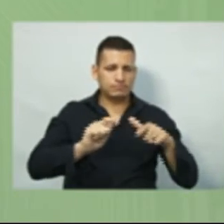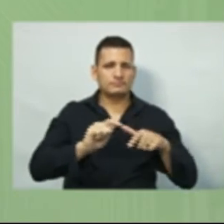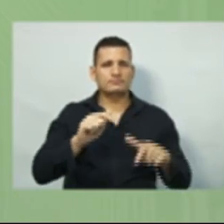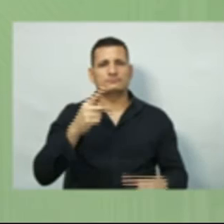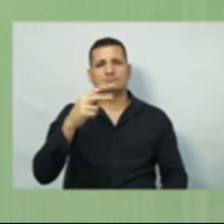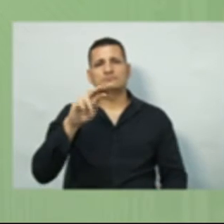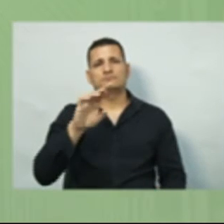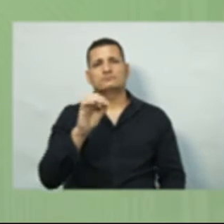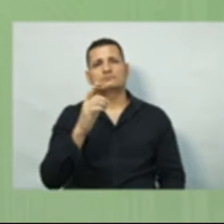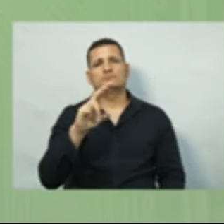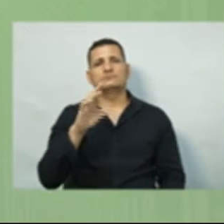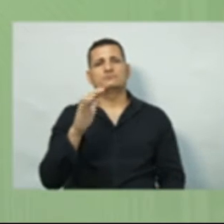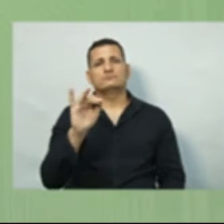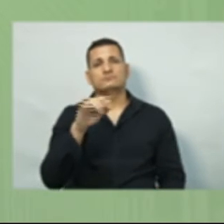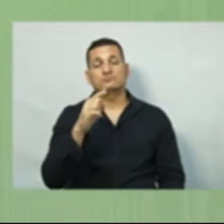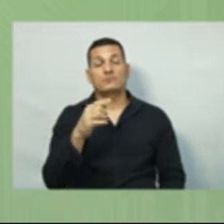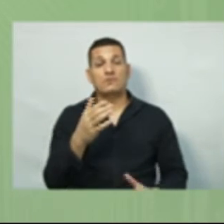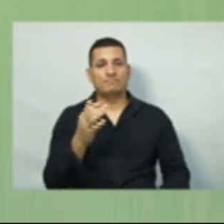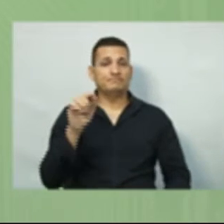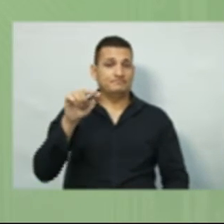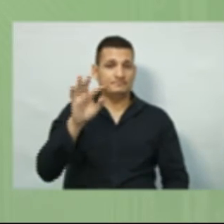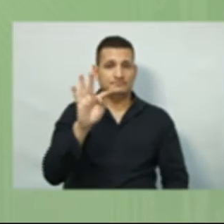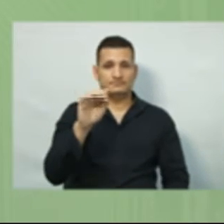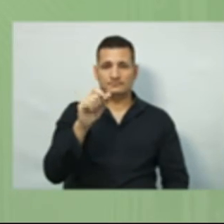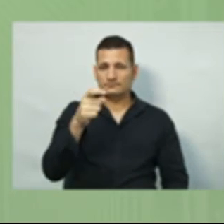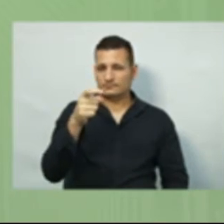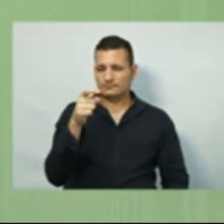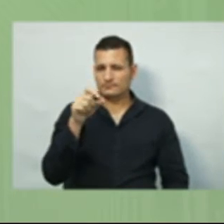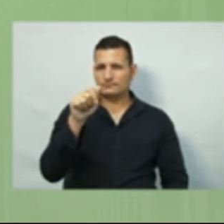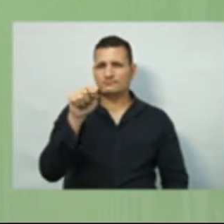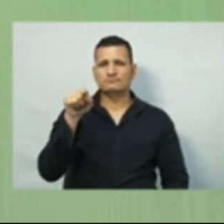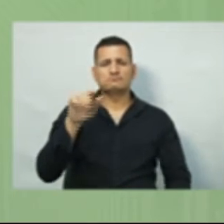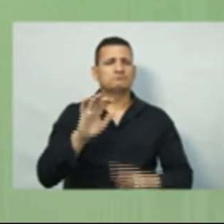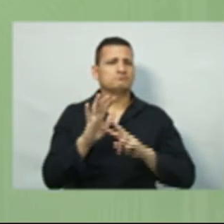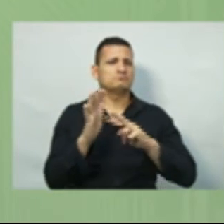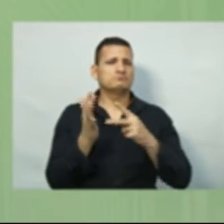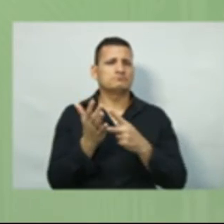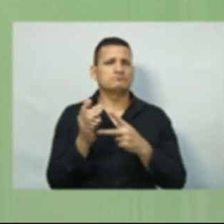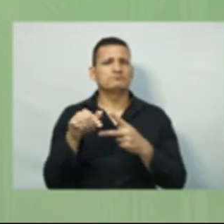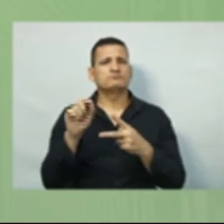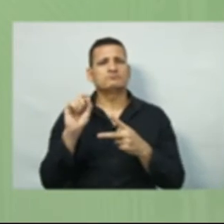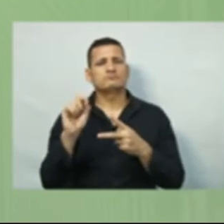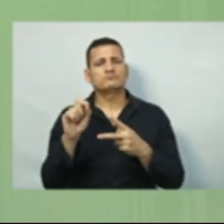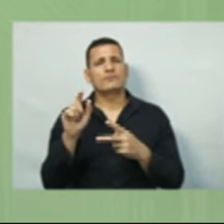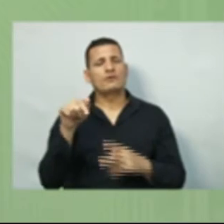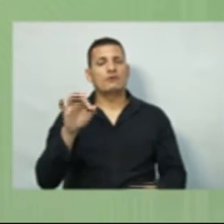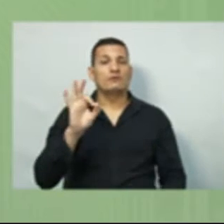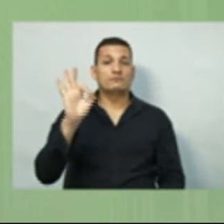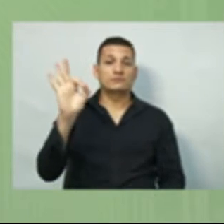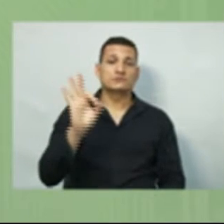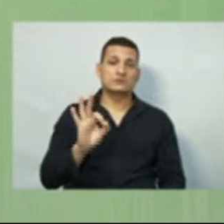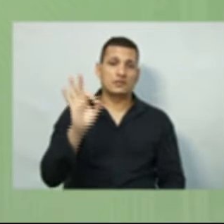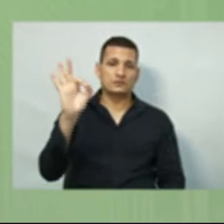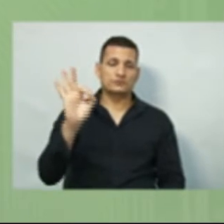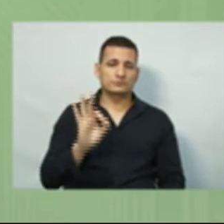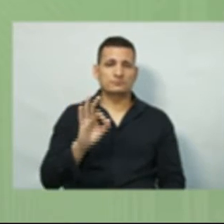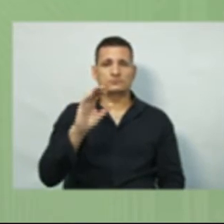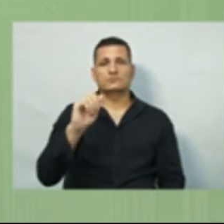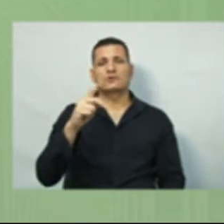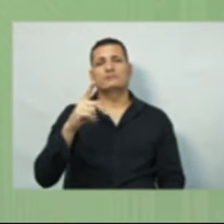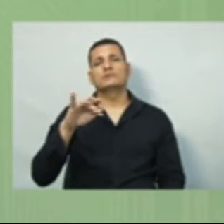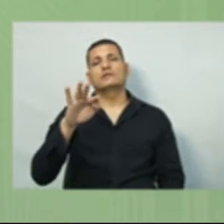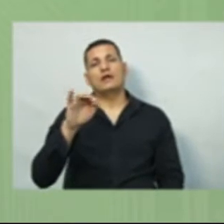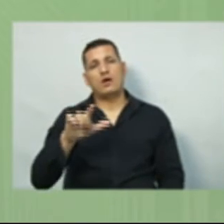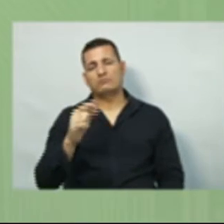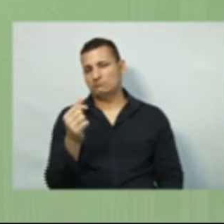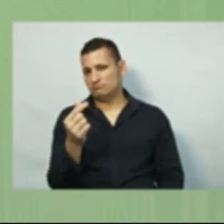isso? Essa taxa de acumulação de capital está ligada à taxa à porcentagem de capital que é investido